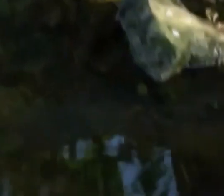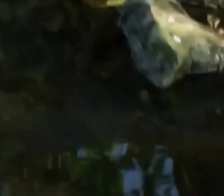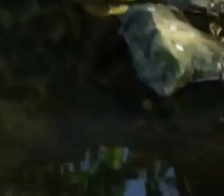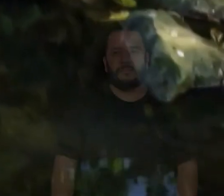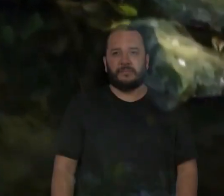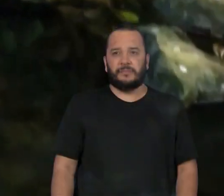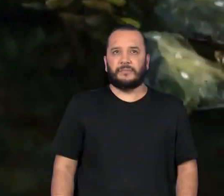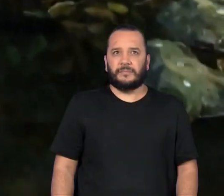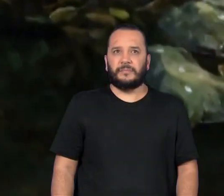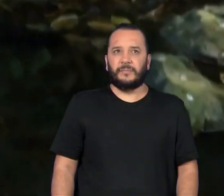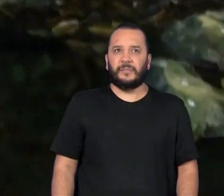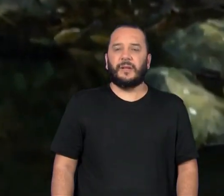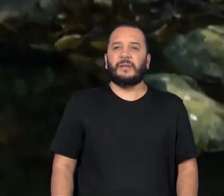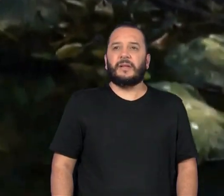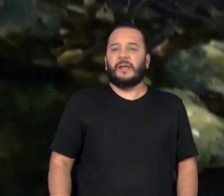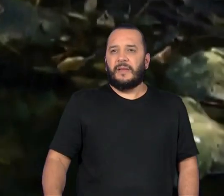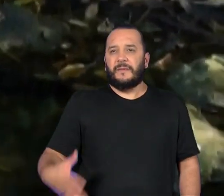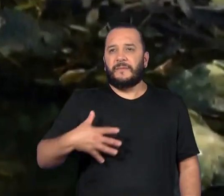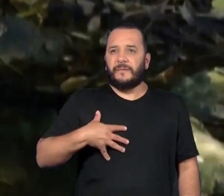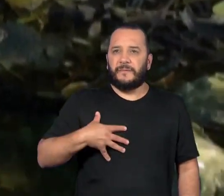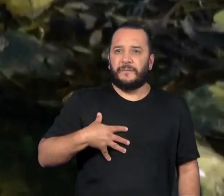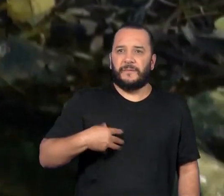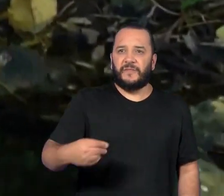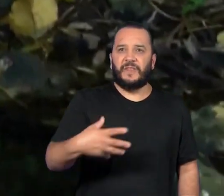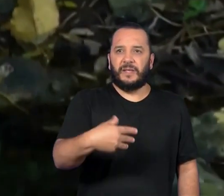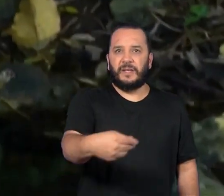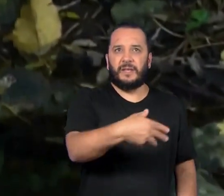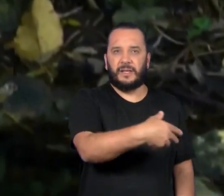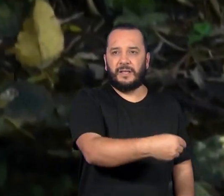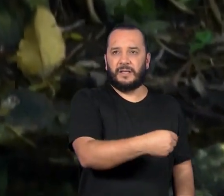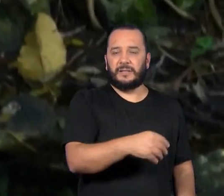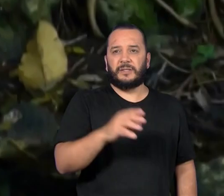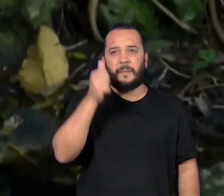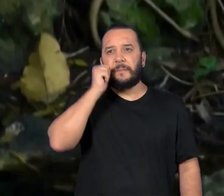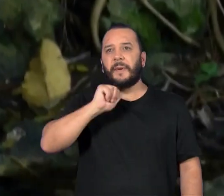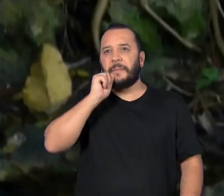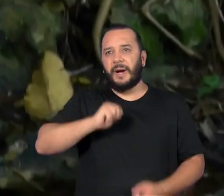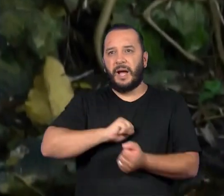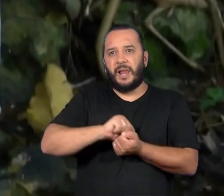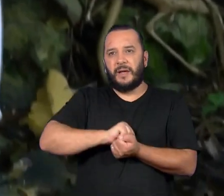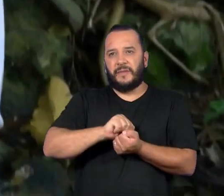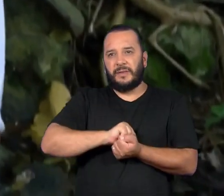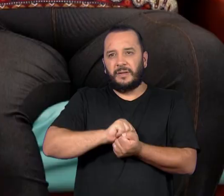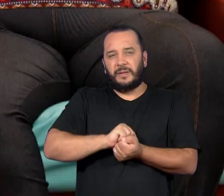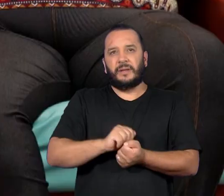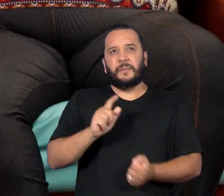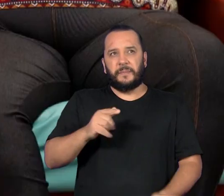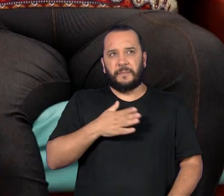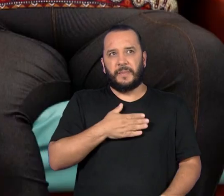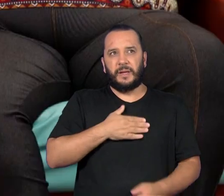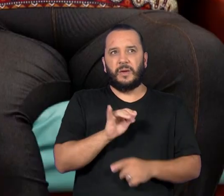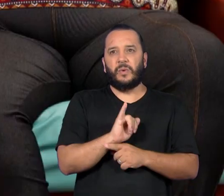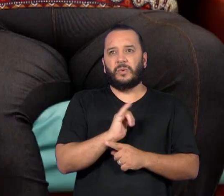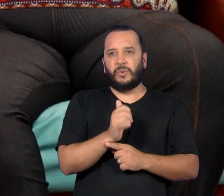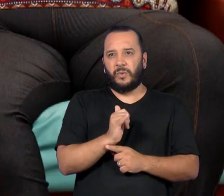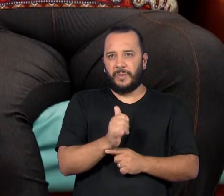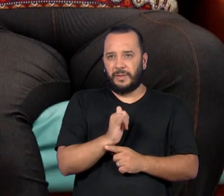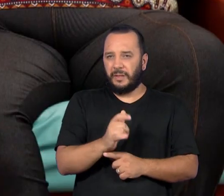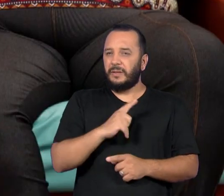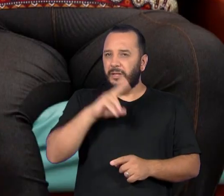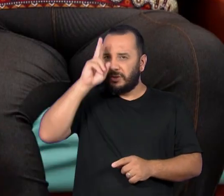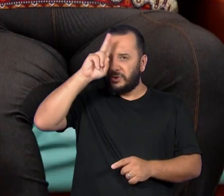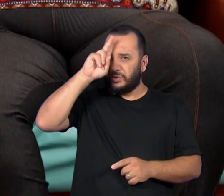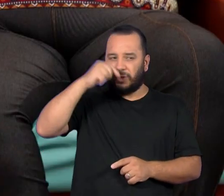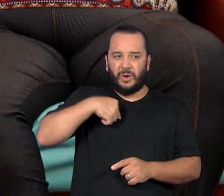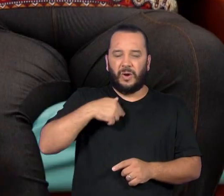Filhas de Lavadeiras, né? Que é o meu documentário. Você tem histórias de